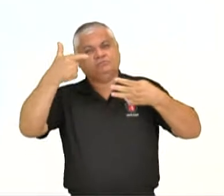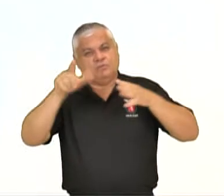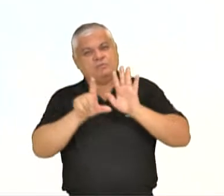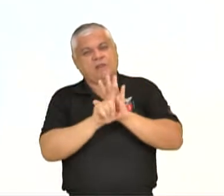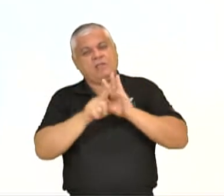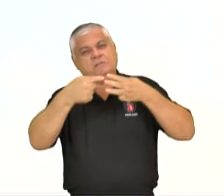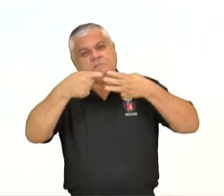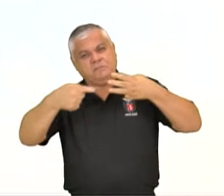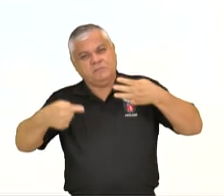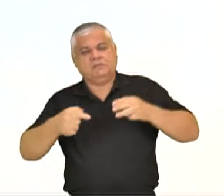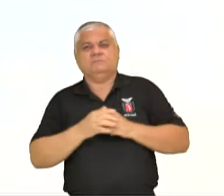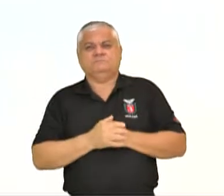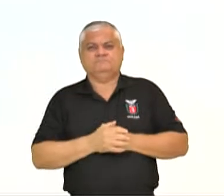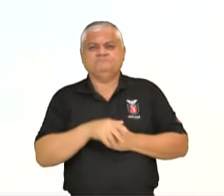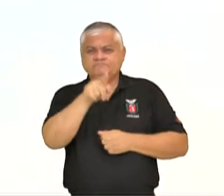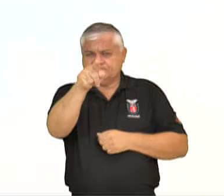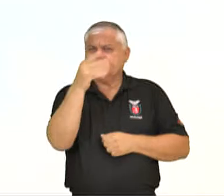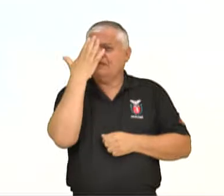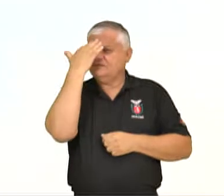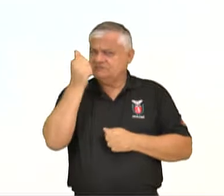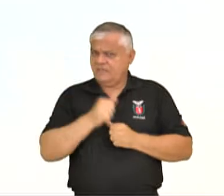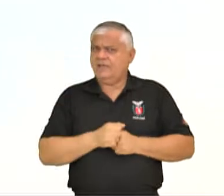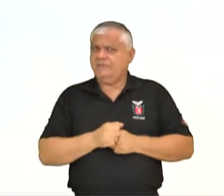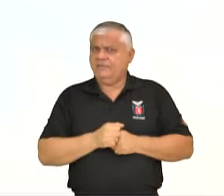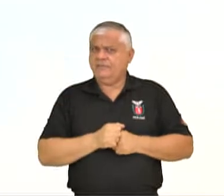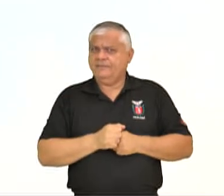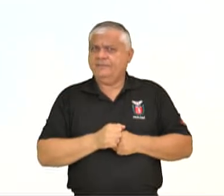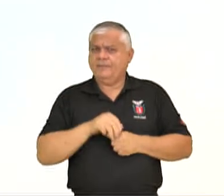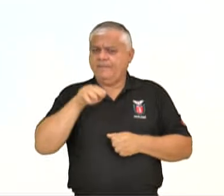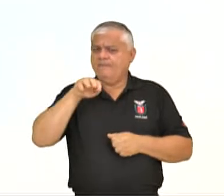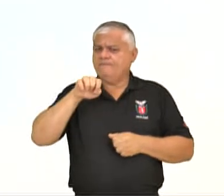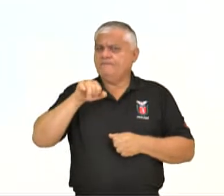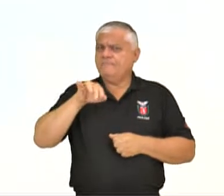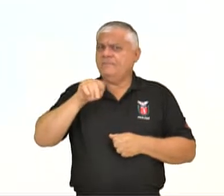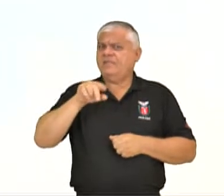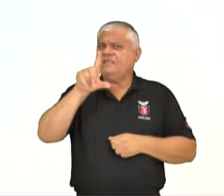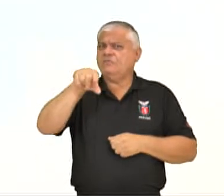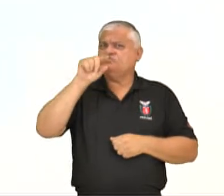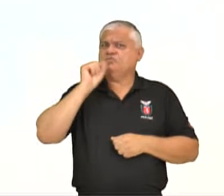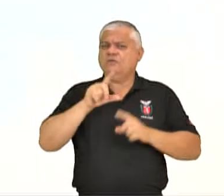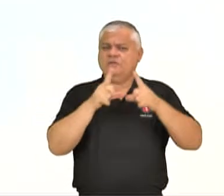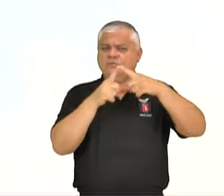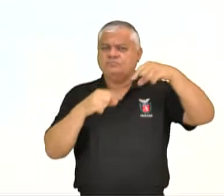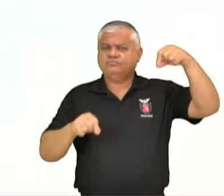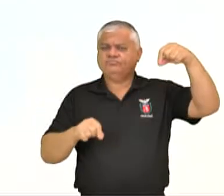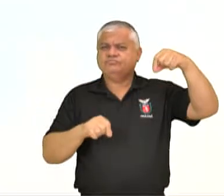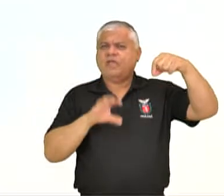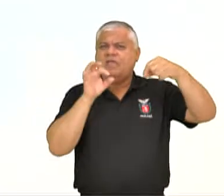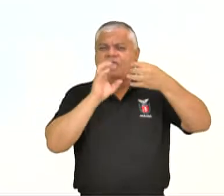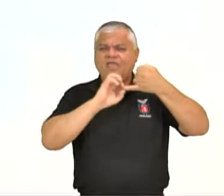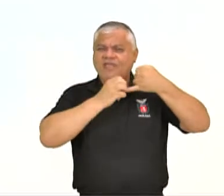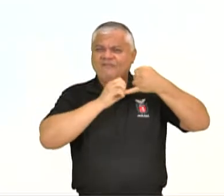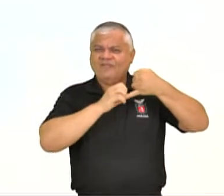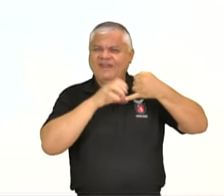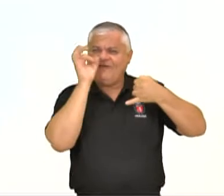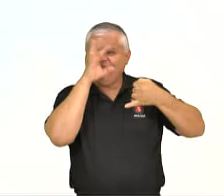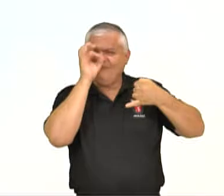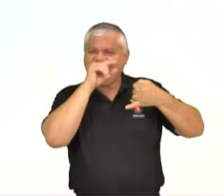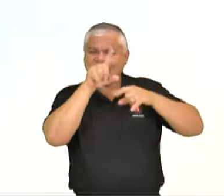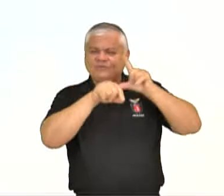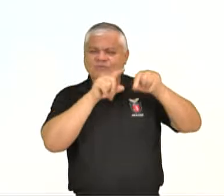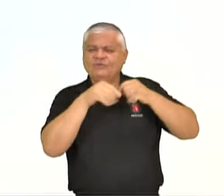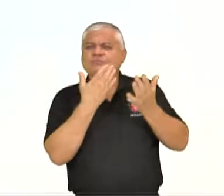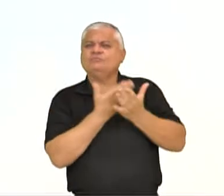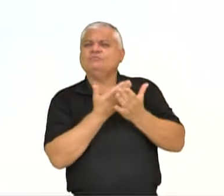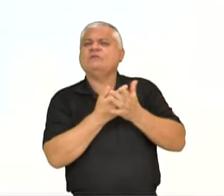que você sabe, olha só, por que Mendel escolheu as ervilhas para serem estudadas e não uma outra planta ou um animal, um outro organismo?